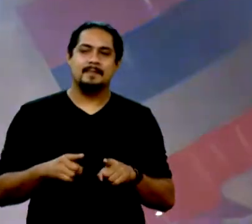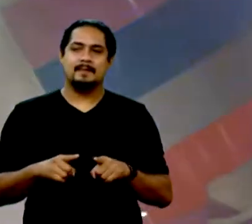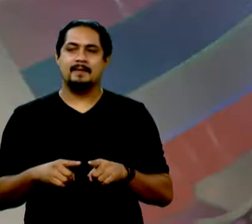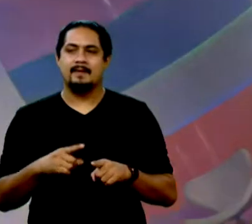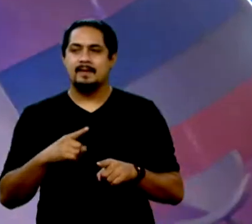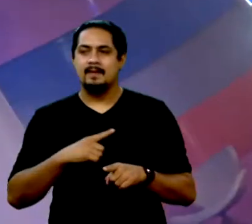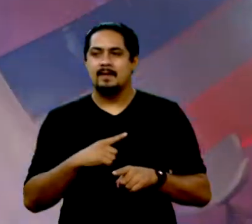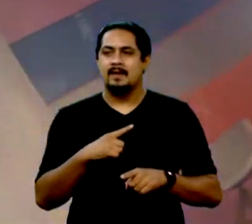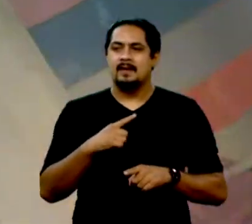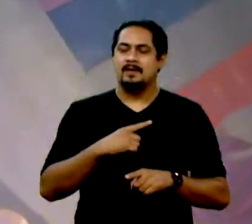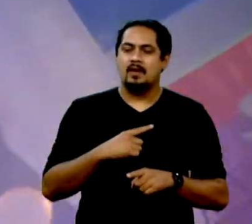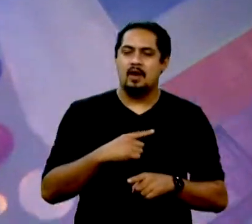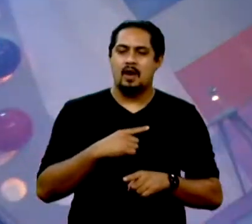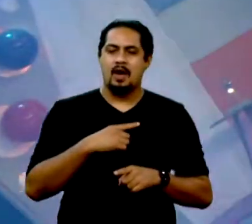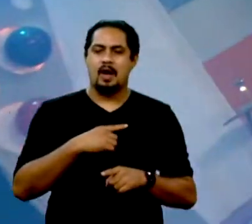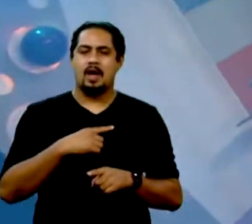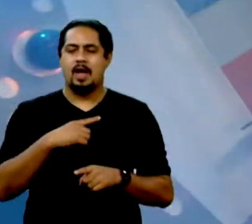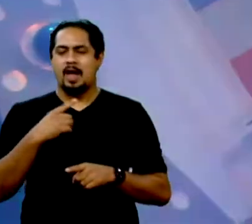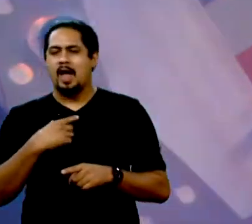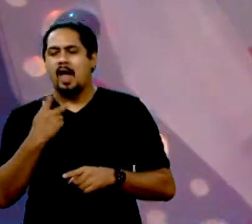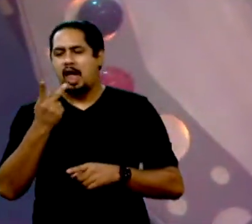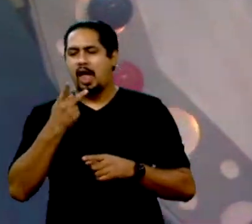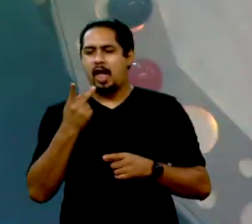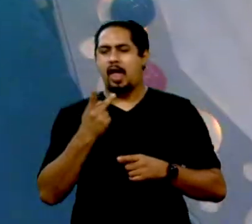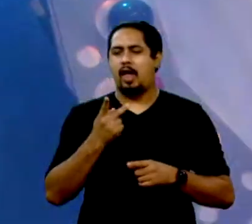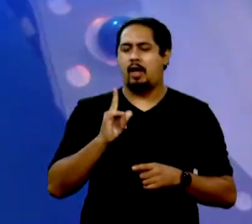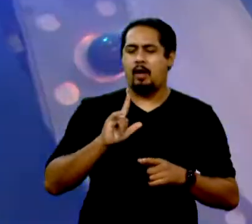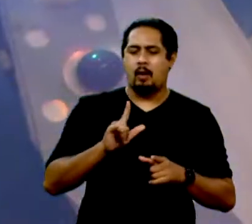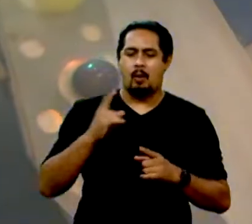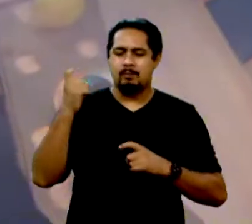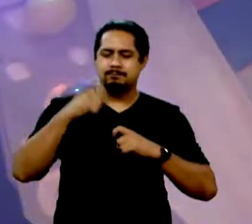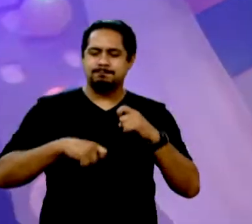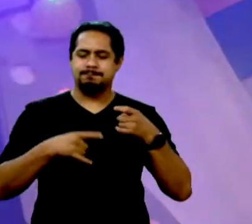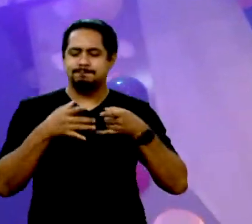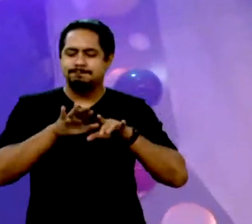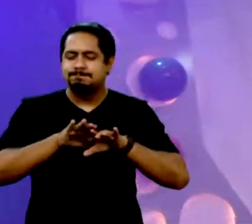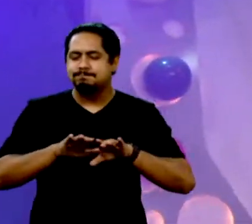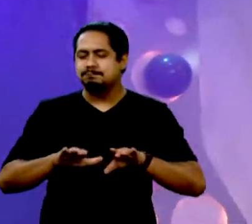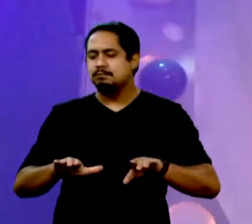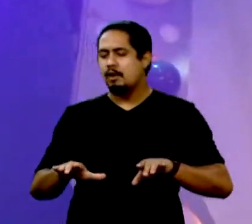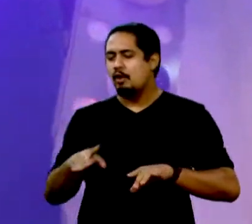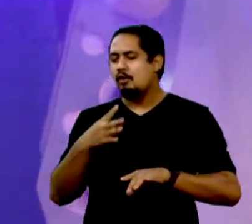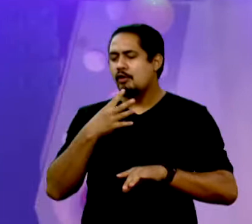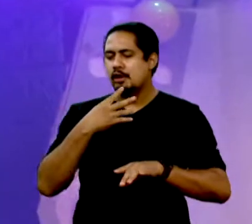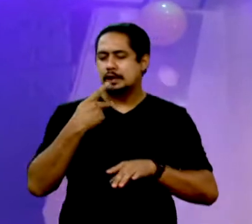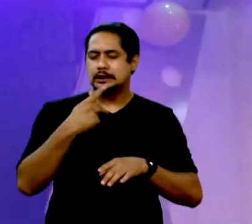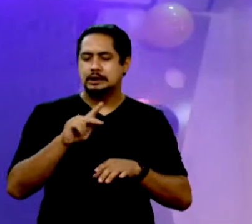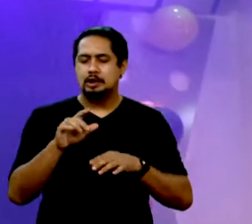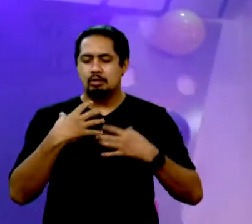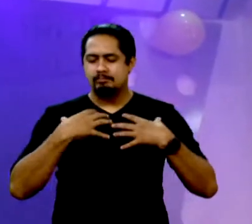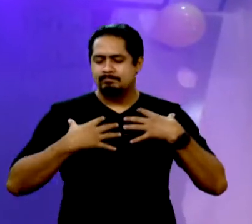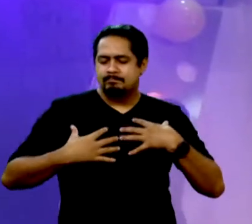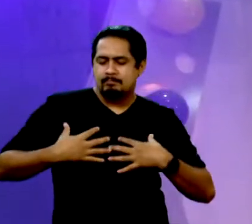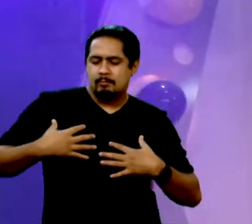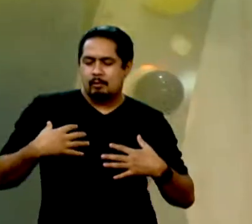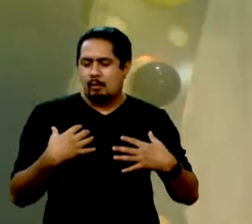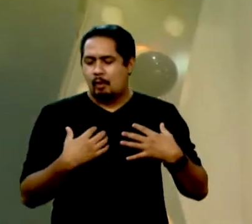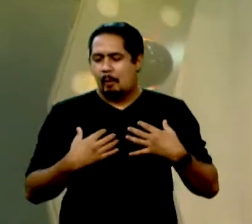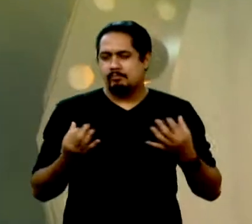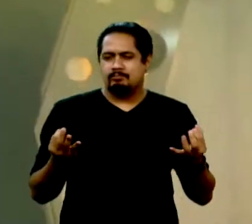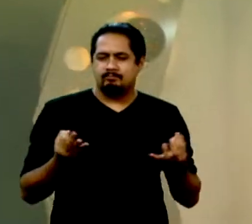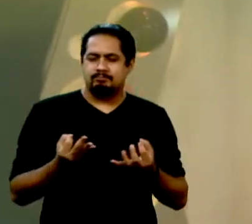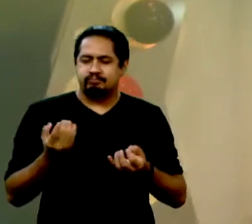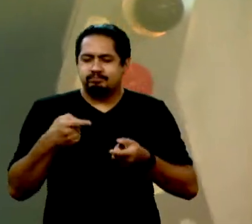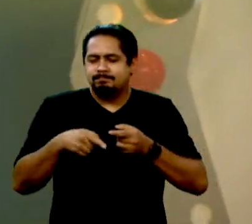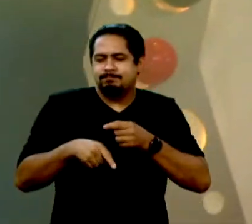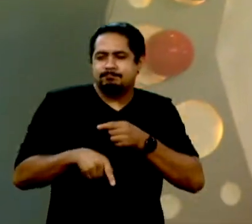Só eu te levo ao céu, fazendo amor no chão. Eu conheço teu corpo como a palma da minha mão.